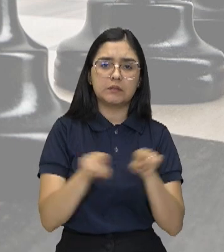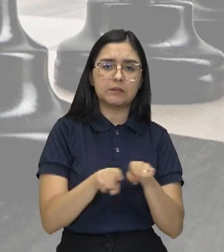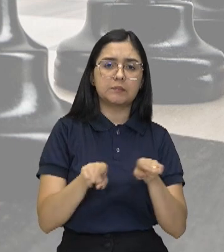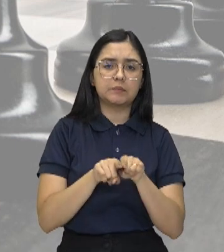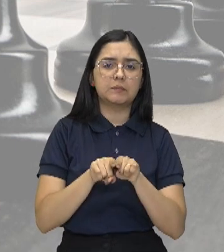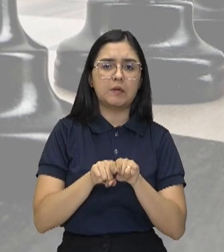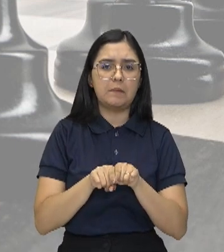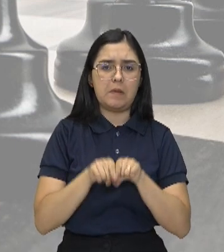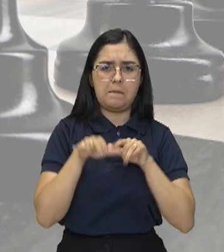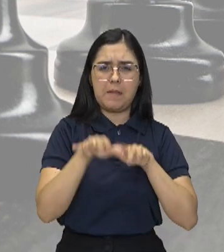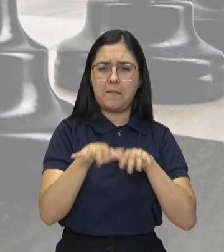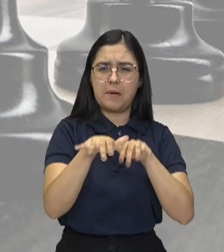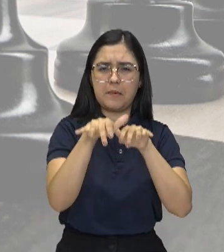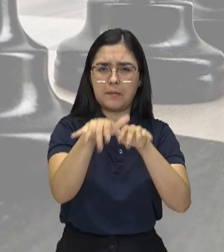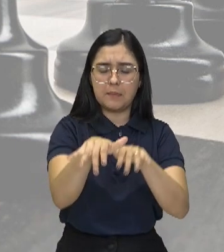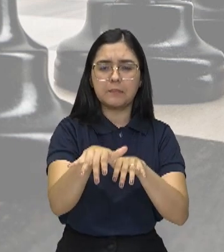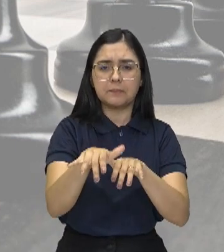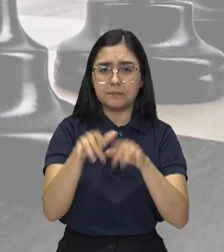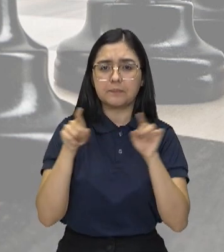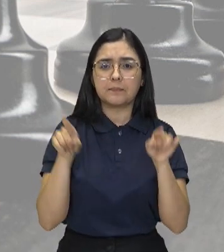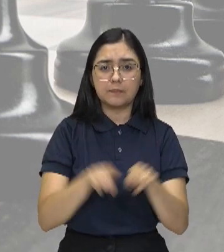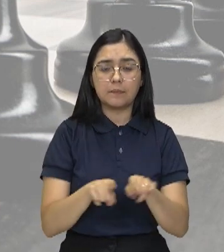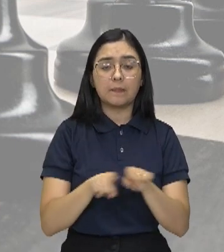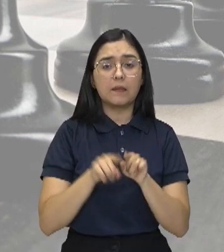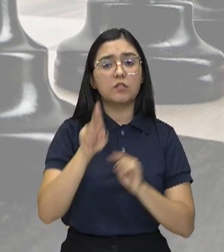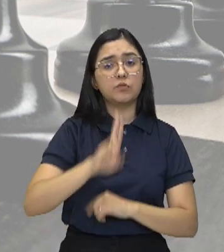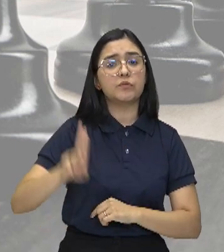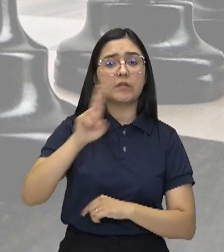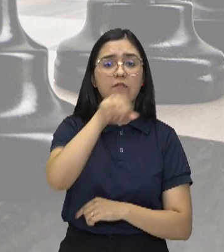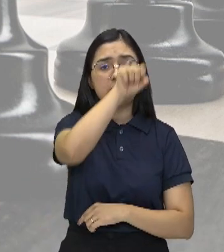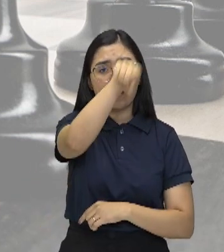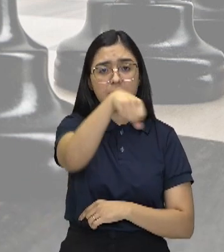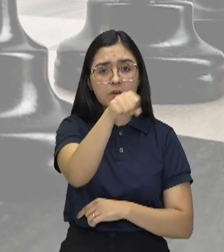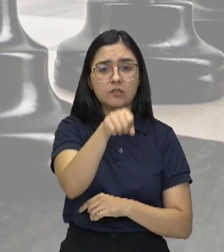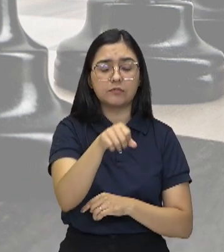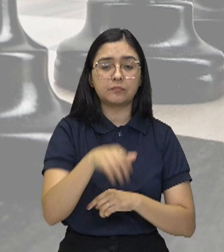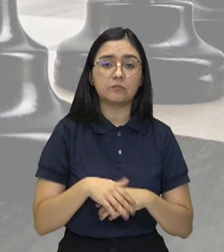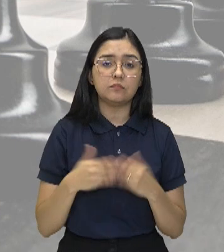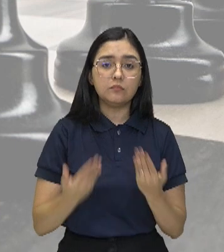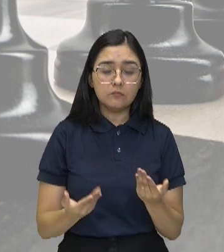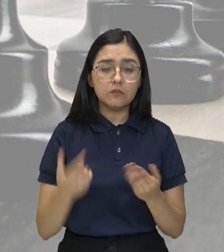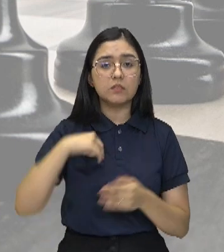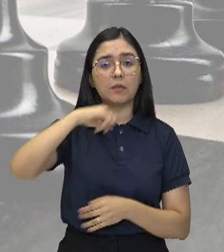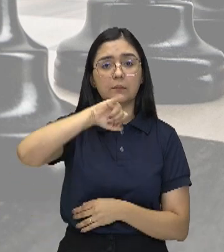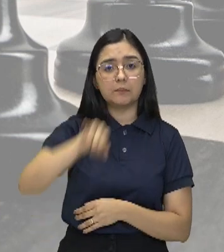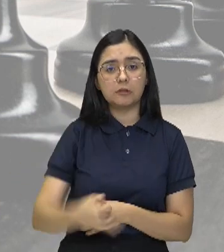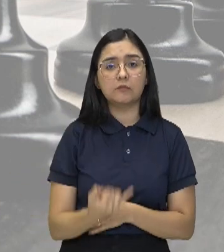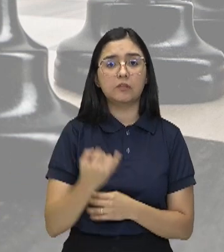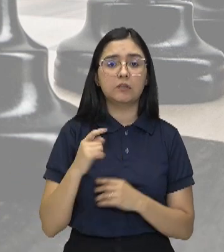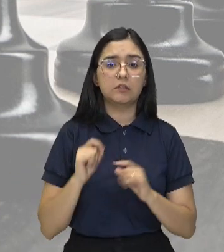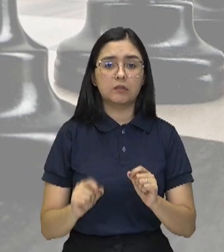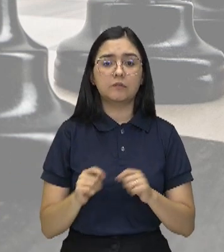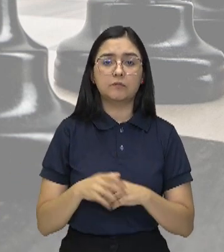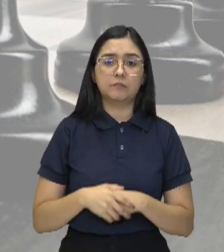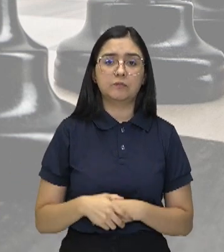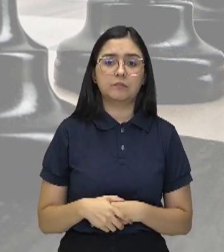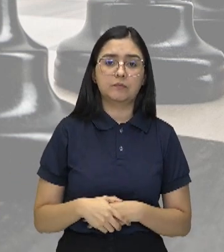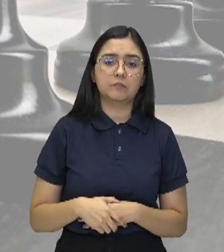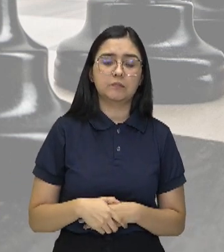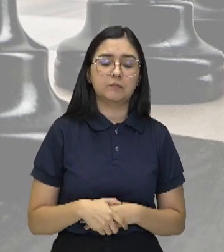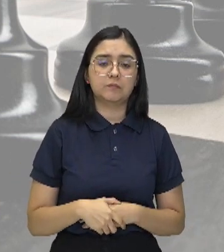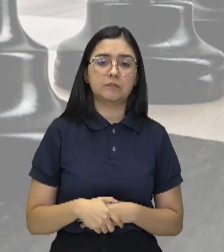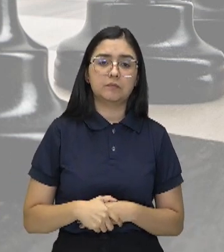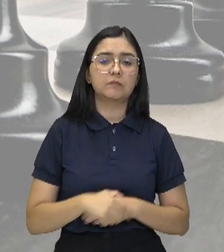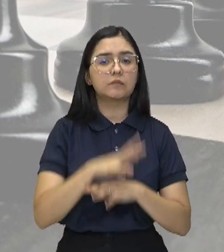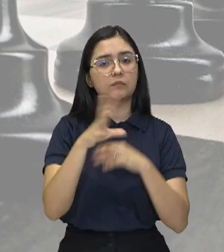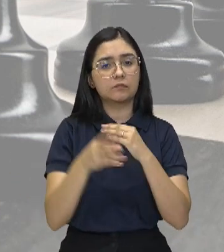avançar, né, como eram animais abundantes naquela região. Então eles aproveitavam para incorporar